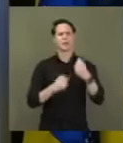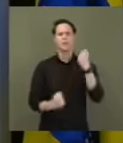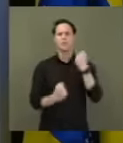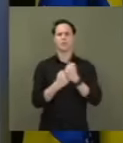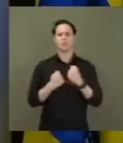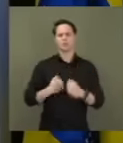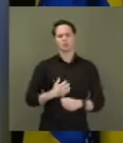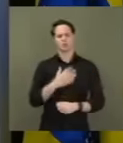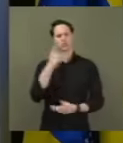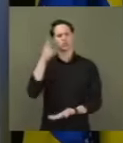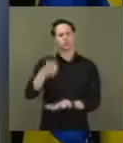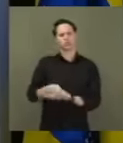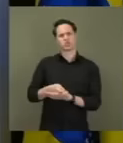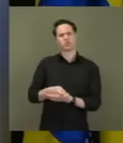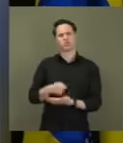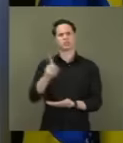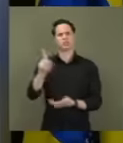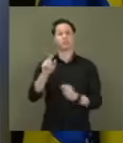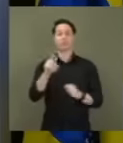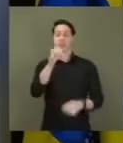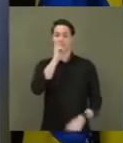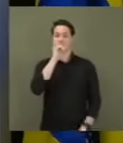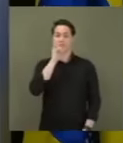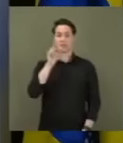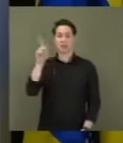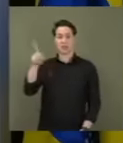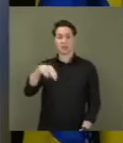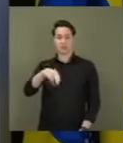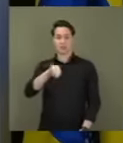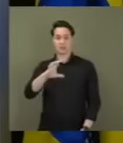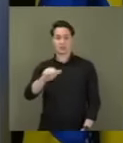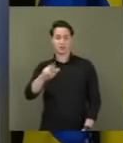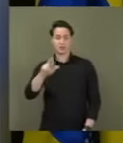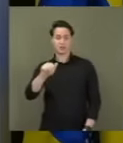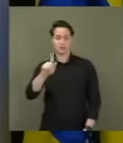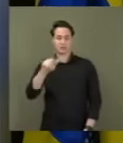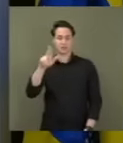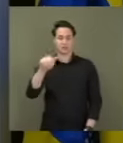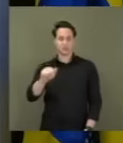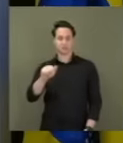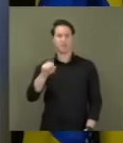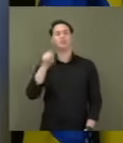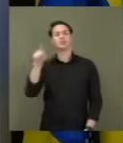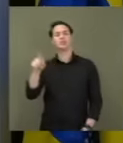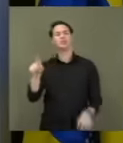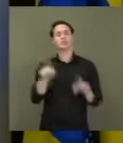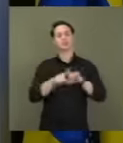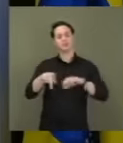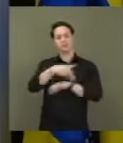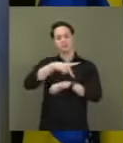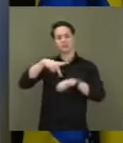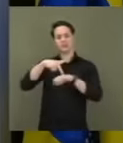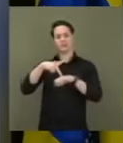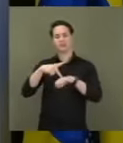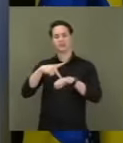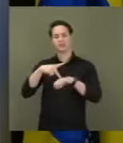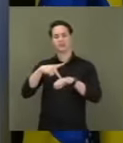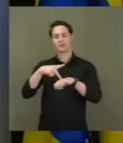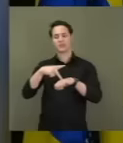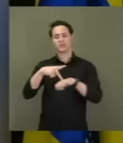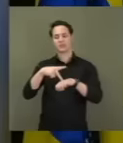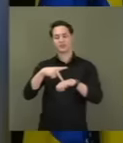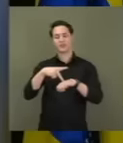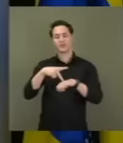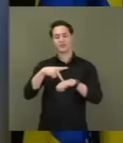ditaduras sangrentas, como a Nicarágua e a Venezuela. Nos governos anteriores de Lula e